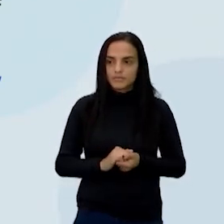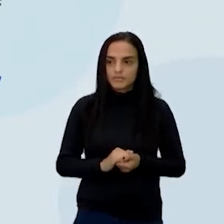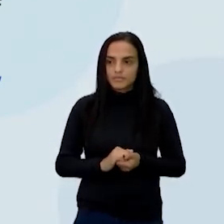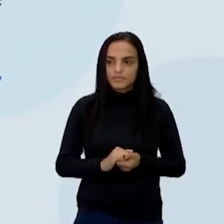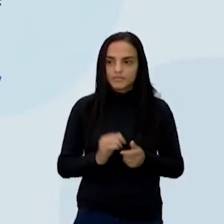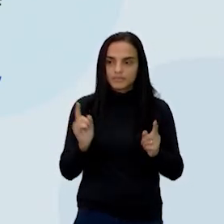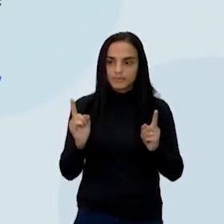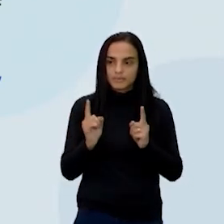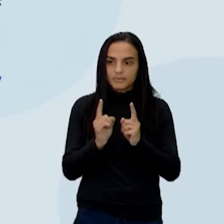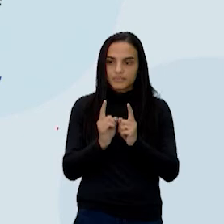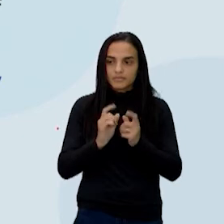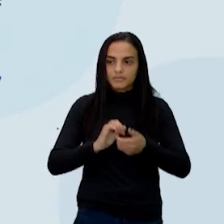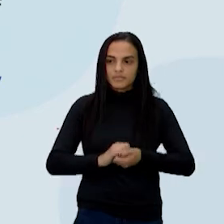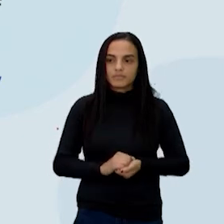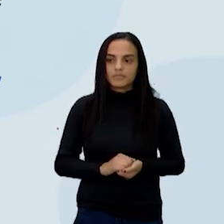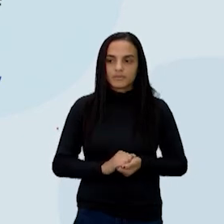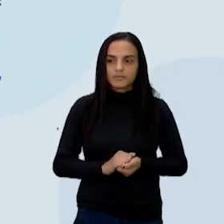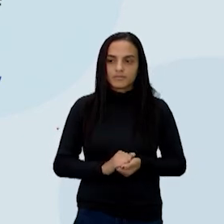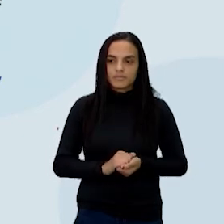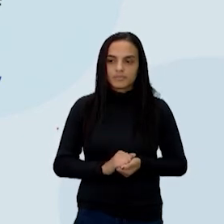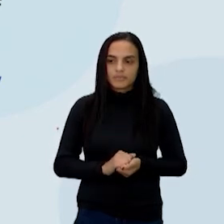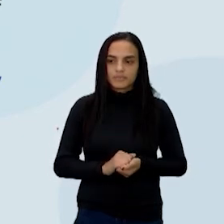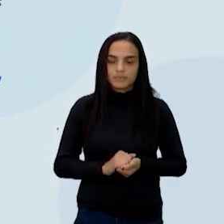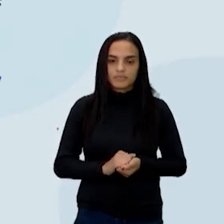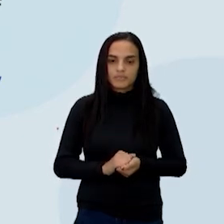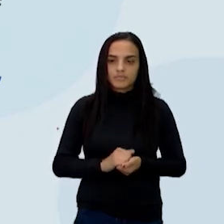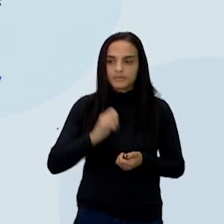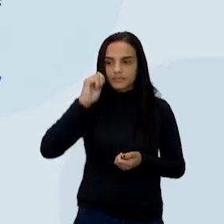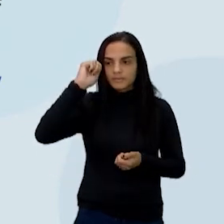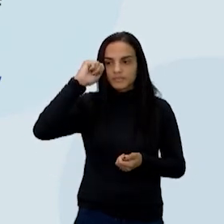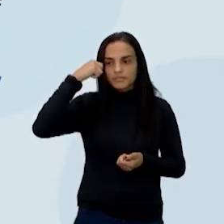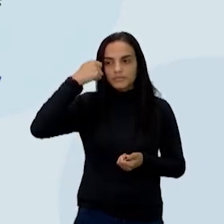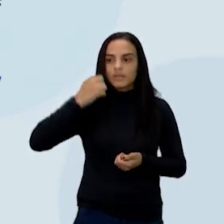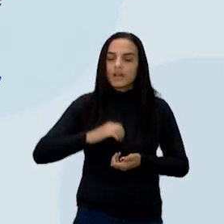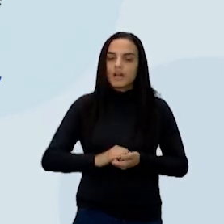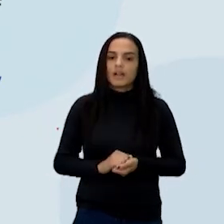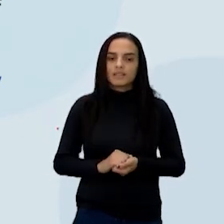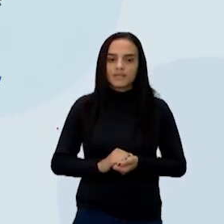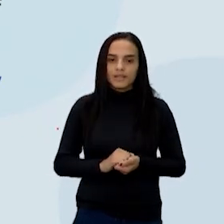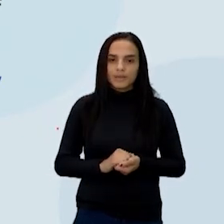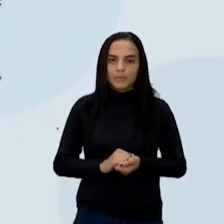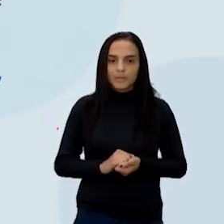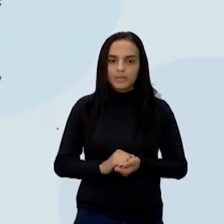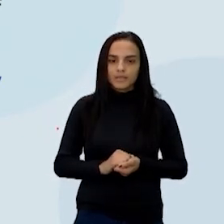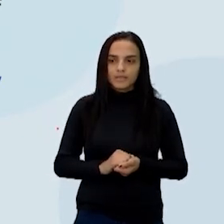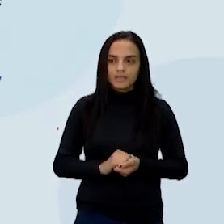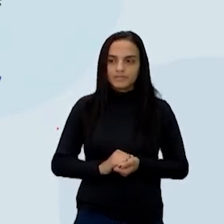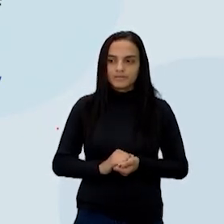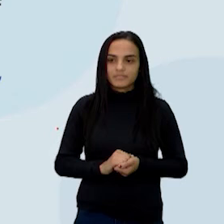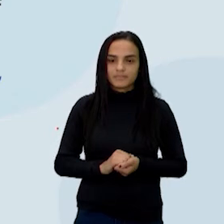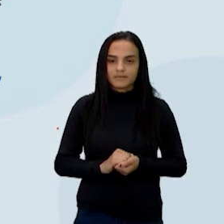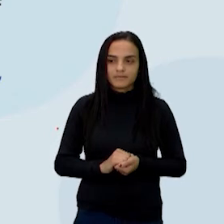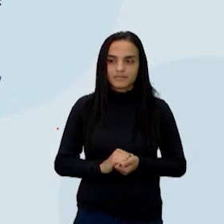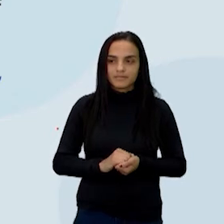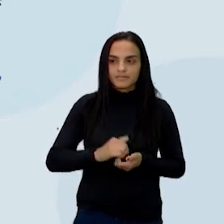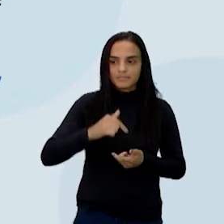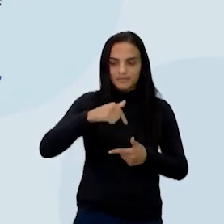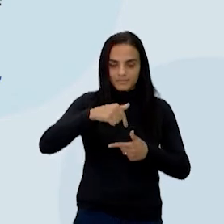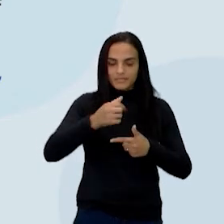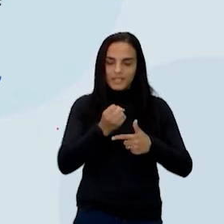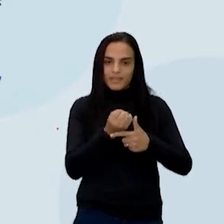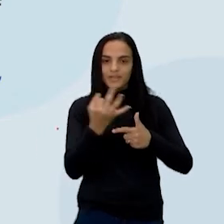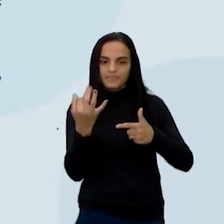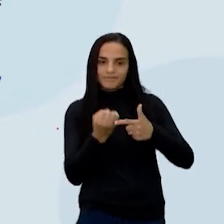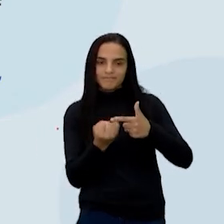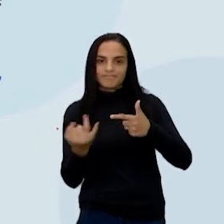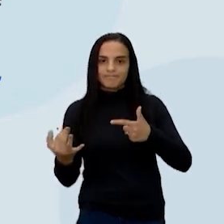a razão entre o número de pães consumidos, e comprados foi de 7 para 10. Eu vou